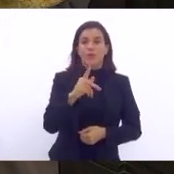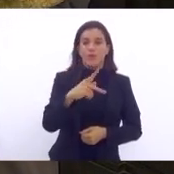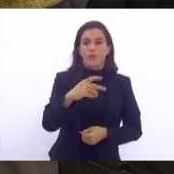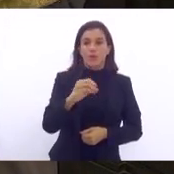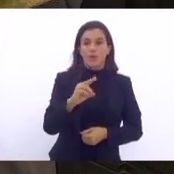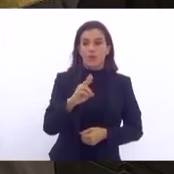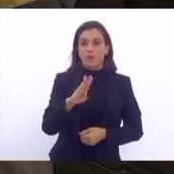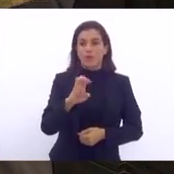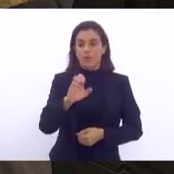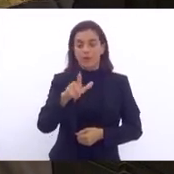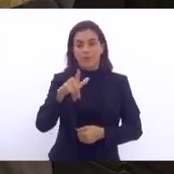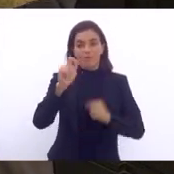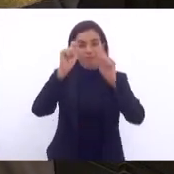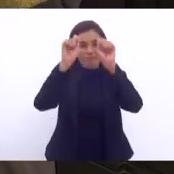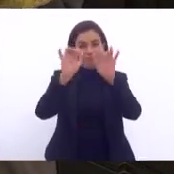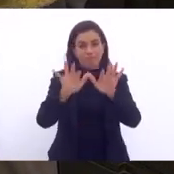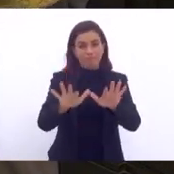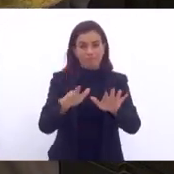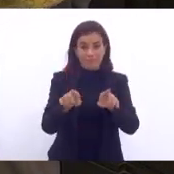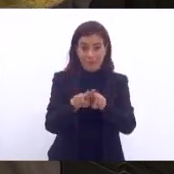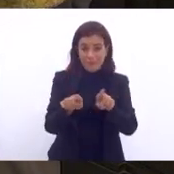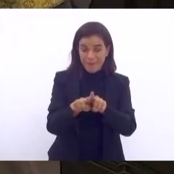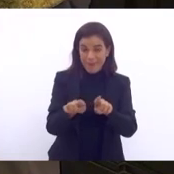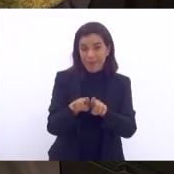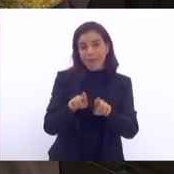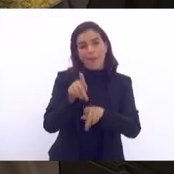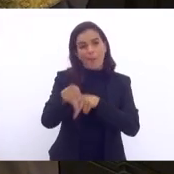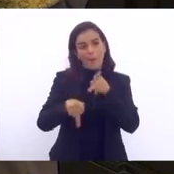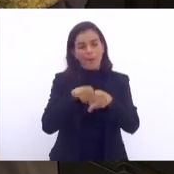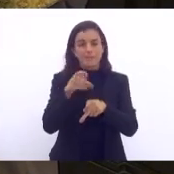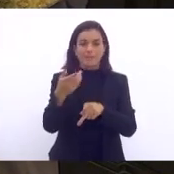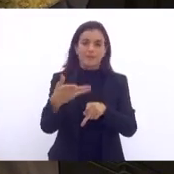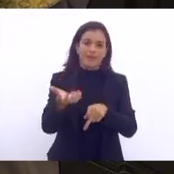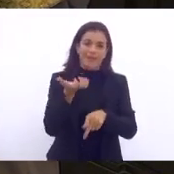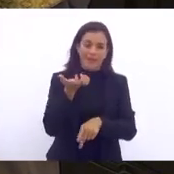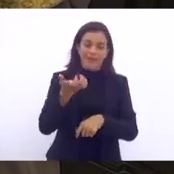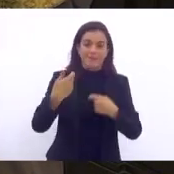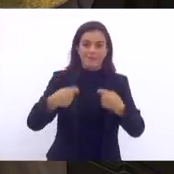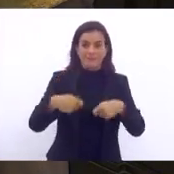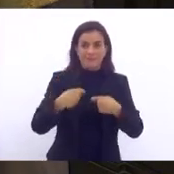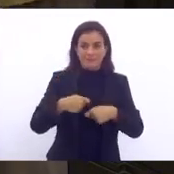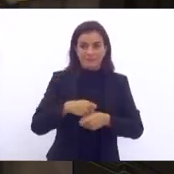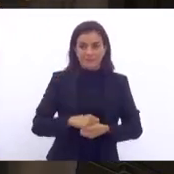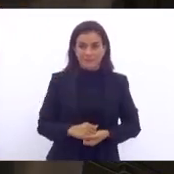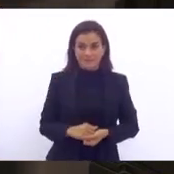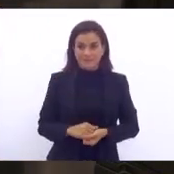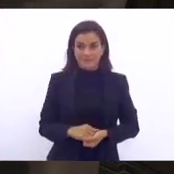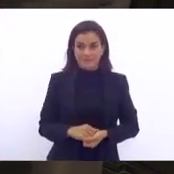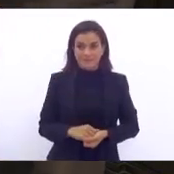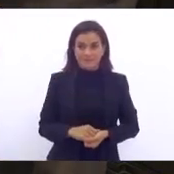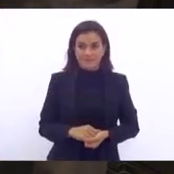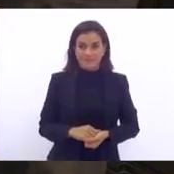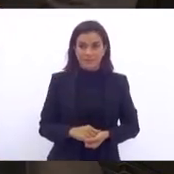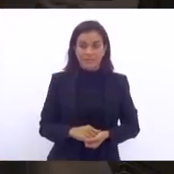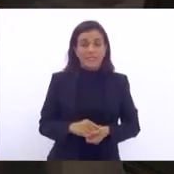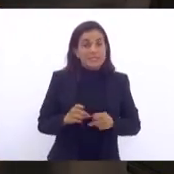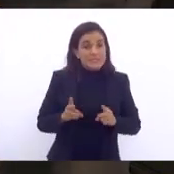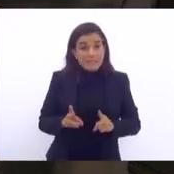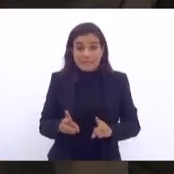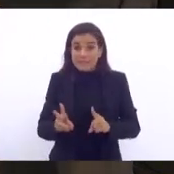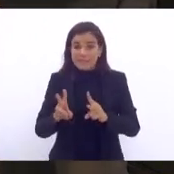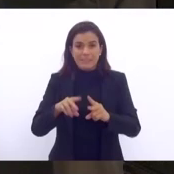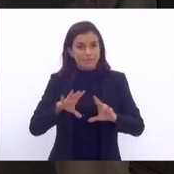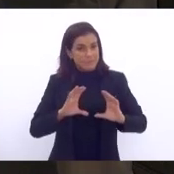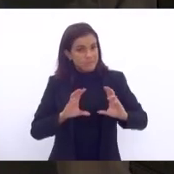e feito aquilo que o povo quer. É importante deixar claro, deputado Brazão, deputado Fábio Silva, cada vez que nós fomos às ruas, diminuímos a quantidade de